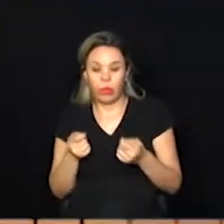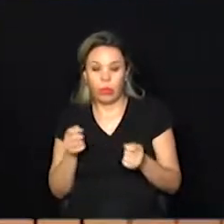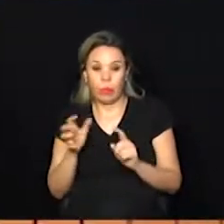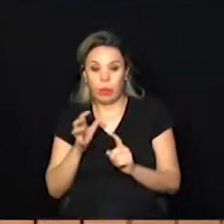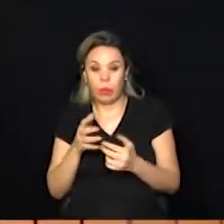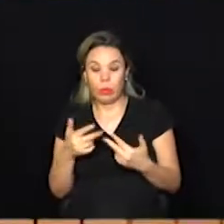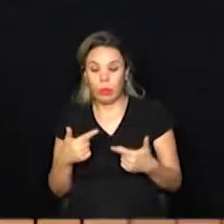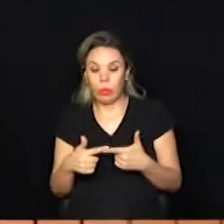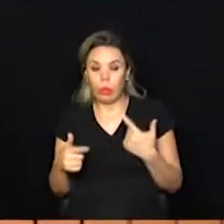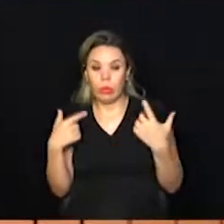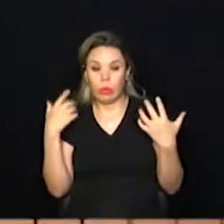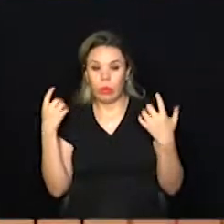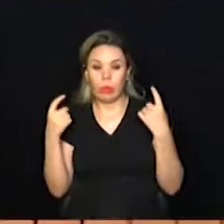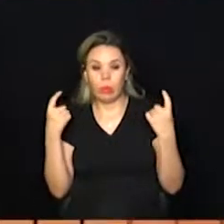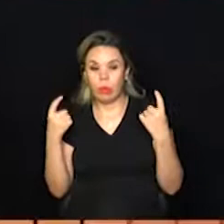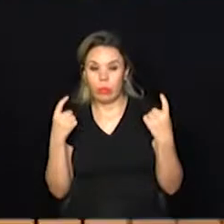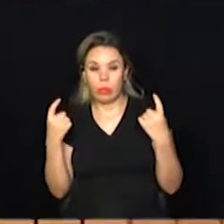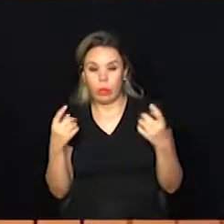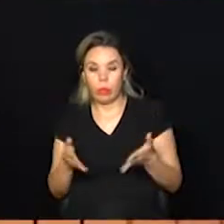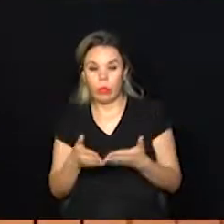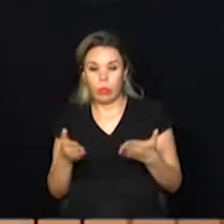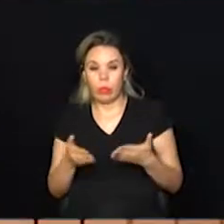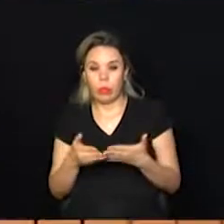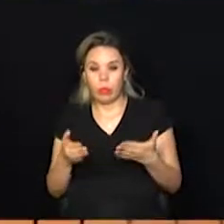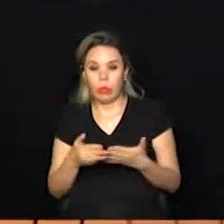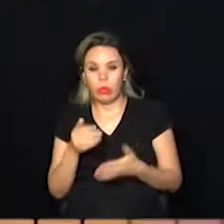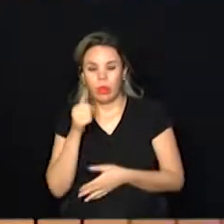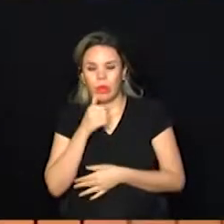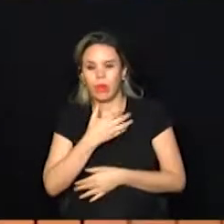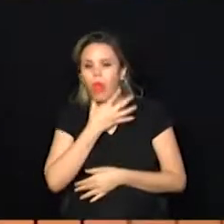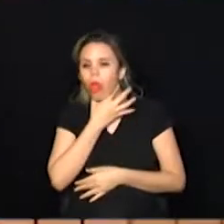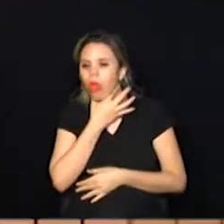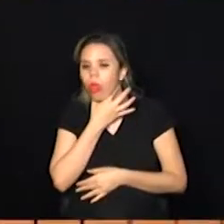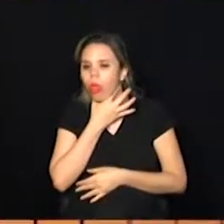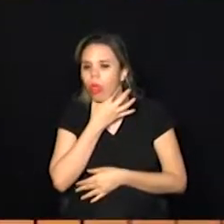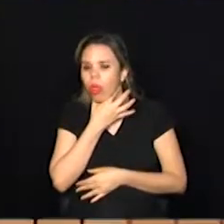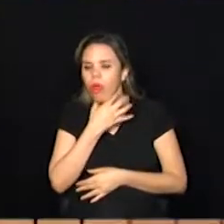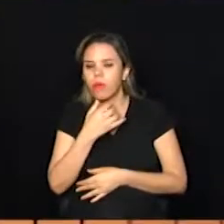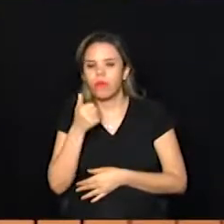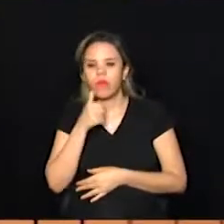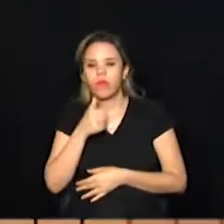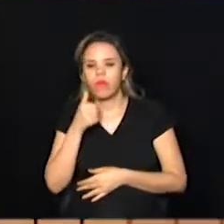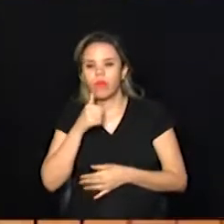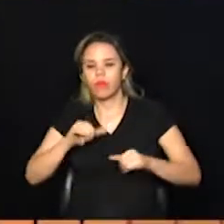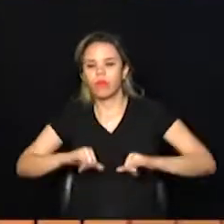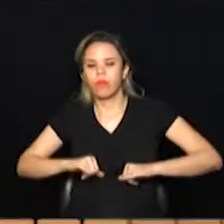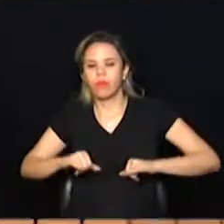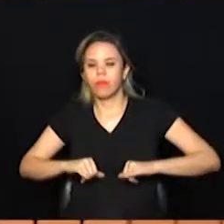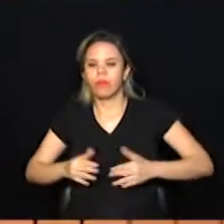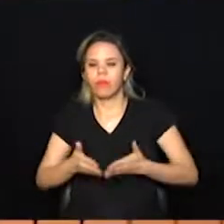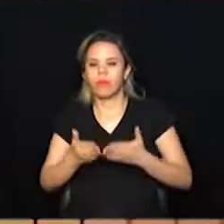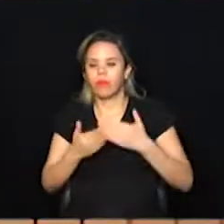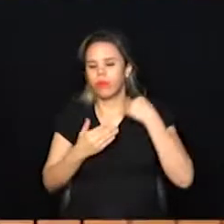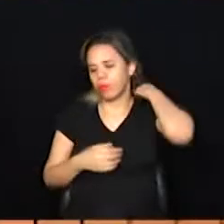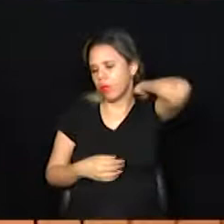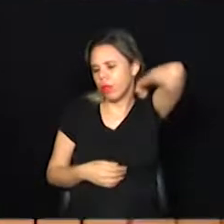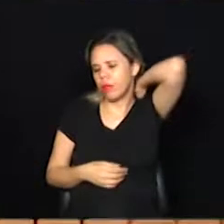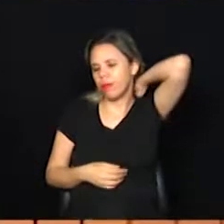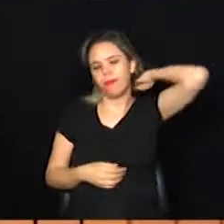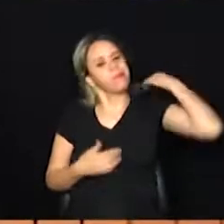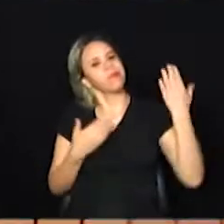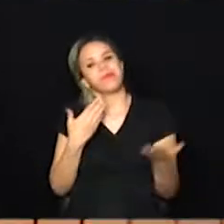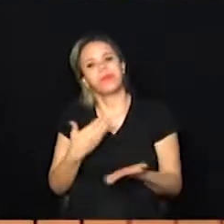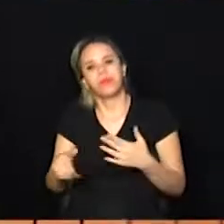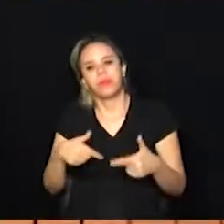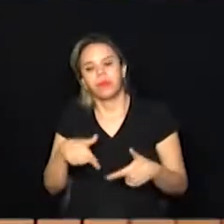social de precariedade, de pobreza. As mulheres são as que mais estão empobrecendo, perdendo emprego, e